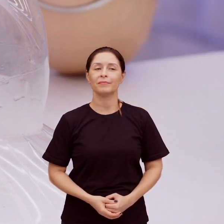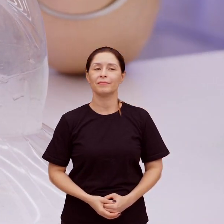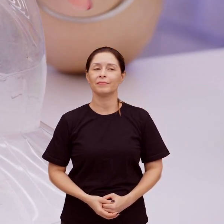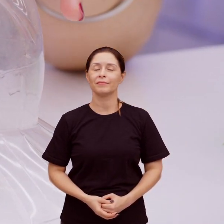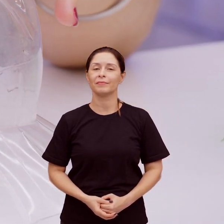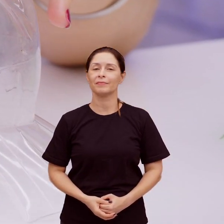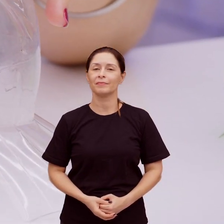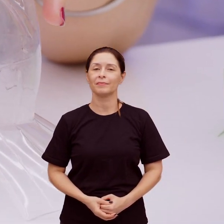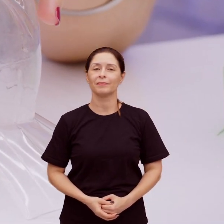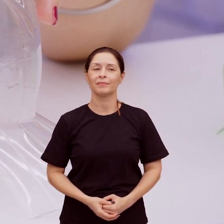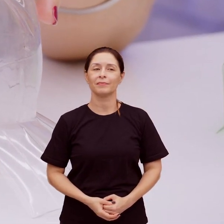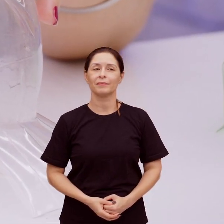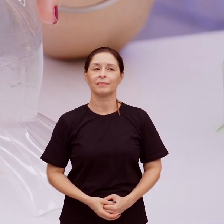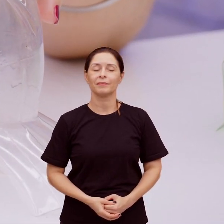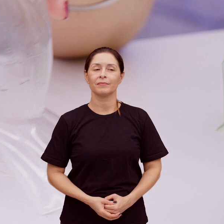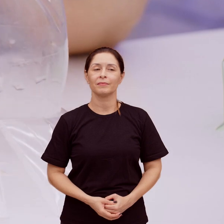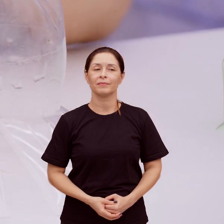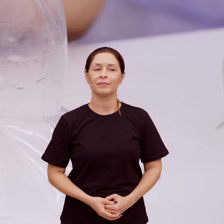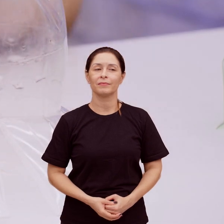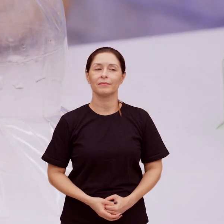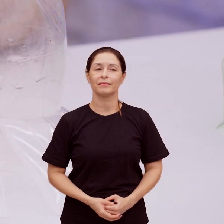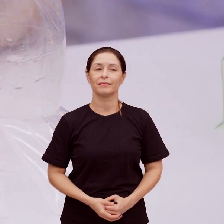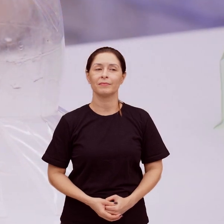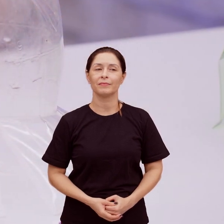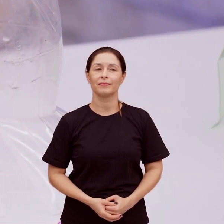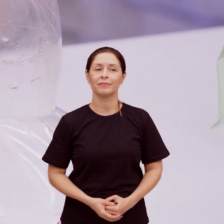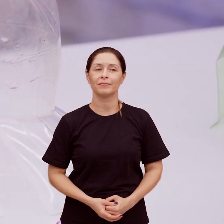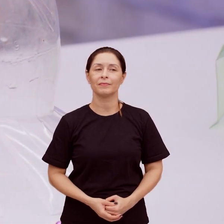Do outro lado.